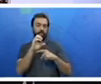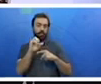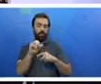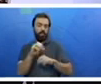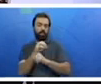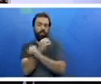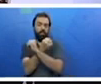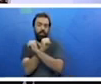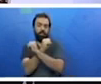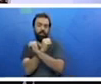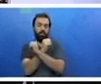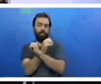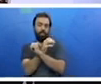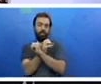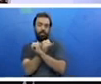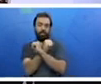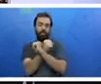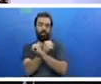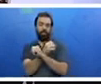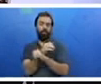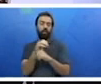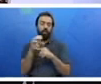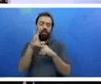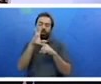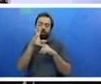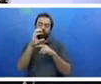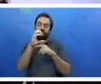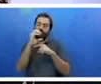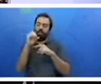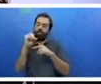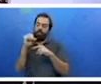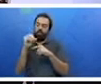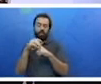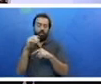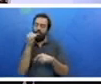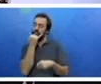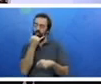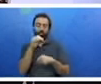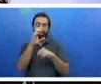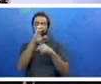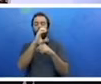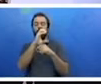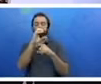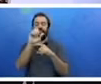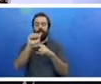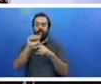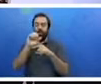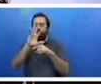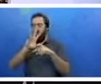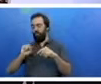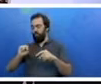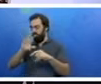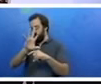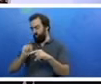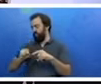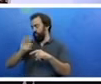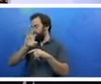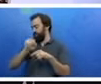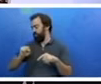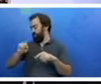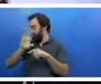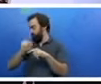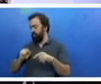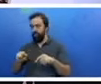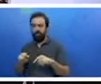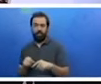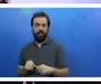maior contribuinte para o aumento da osteoporose, principalmente nas mulheres. Crianças a partir de 10